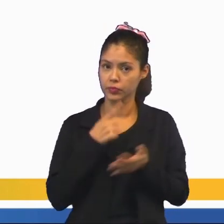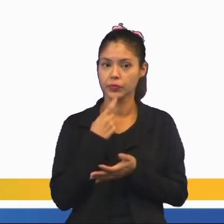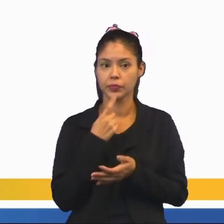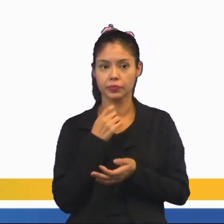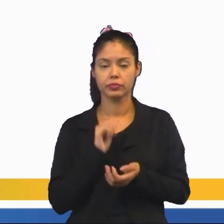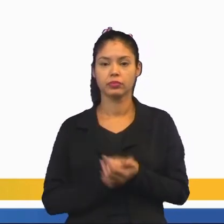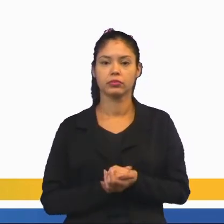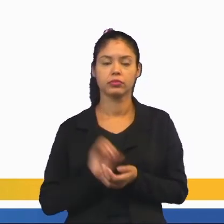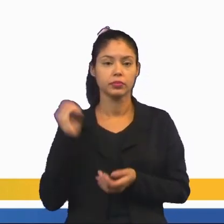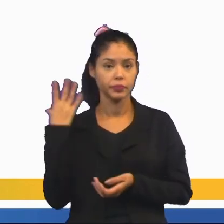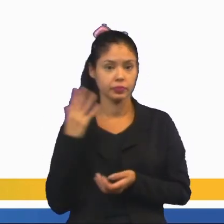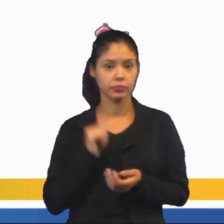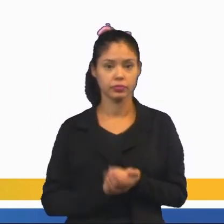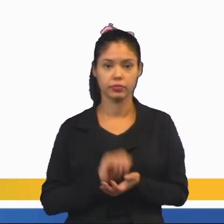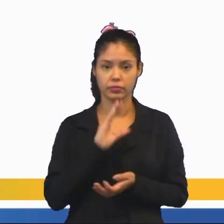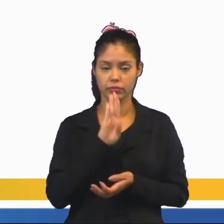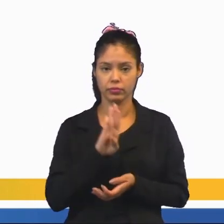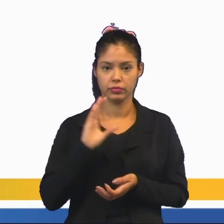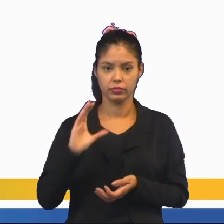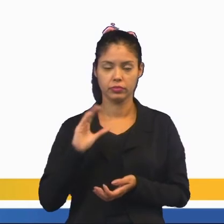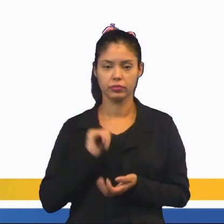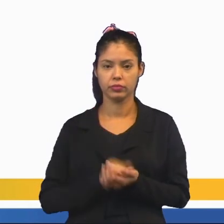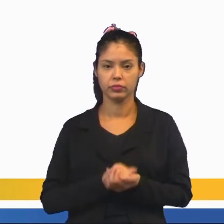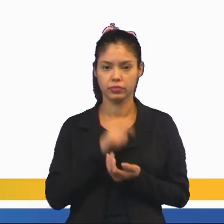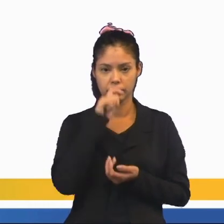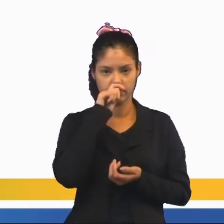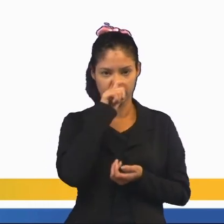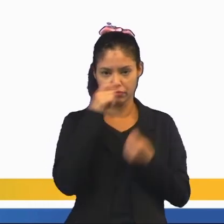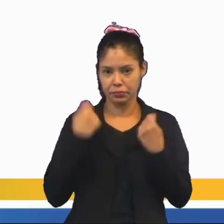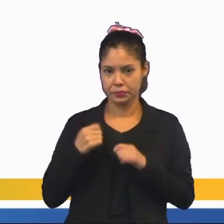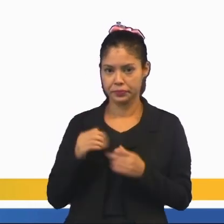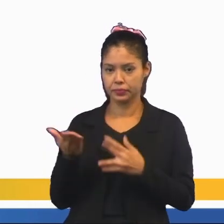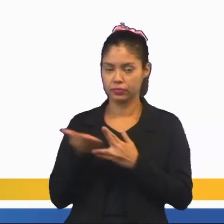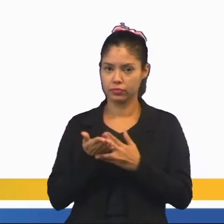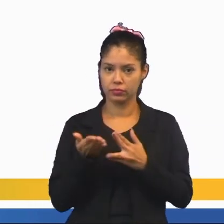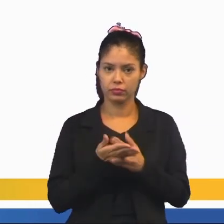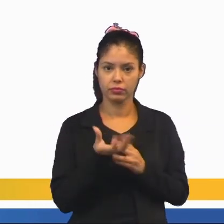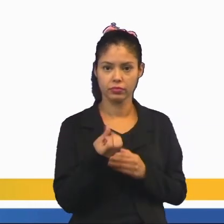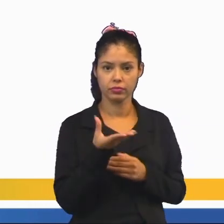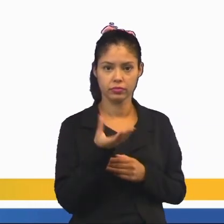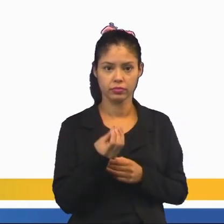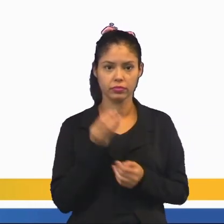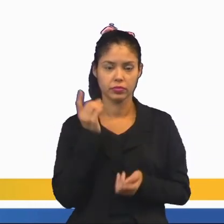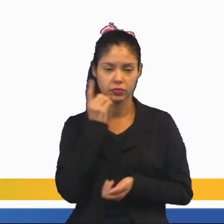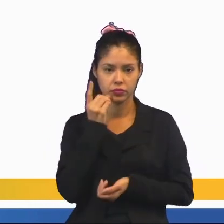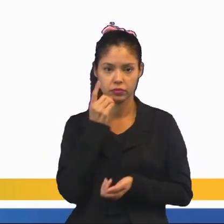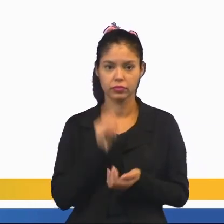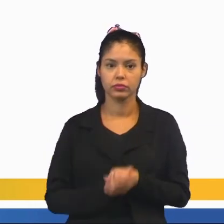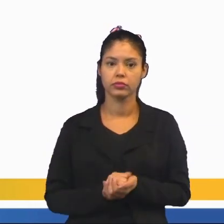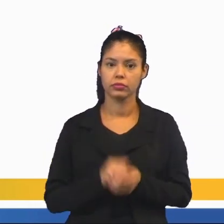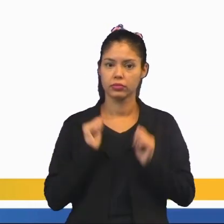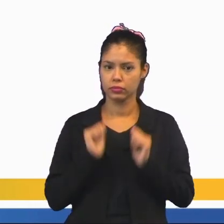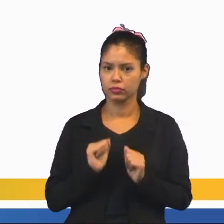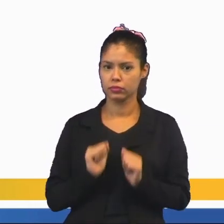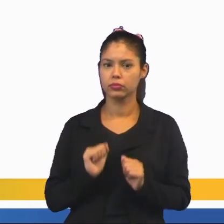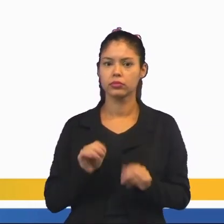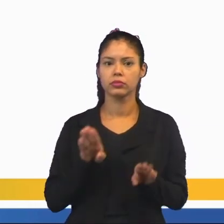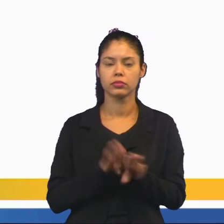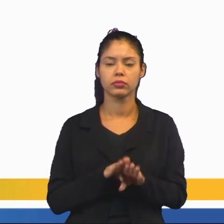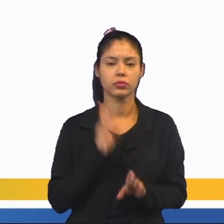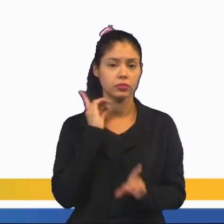de sangue, no caso das hepatite B e C. É preciso um intervalo de 60 dias para que